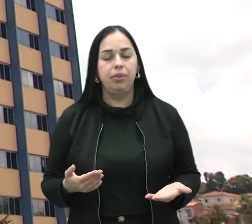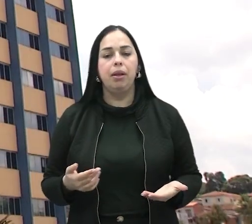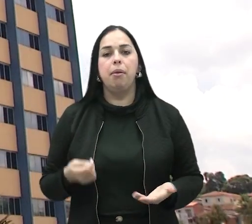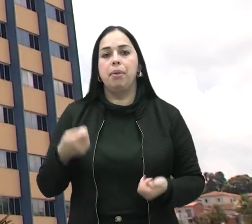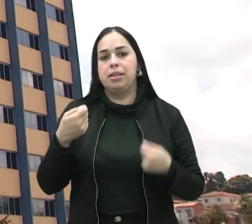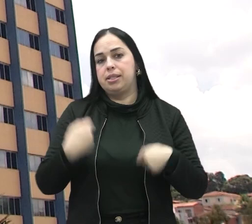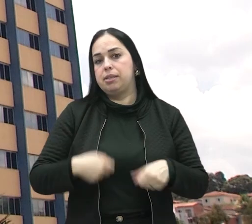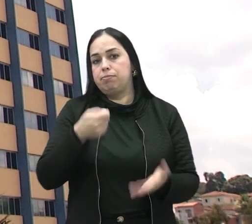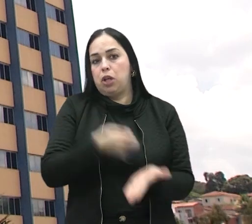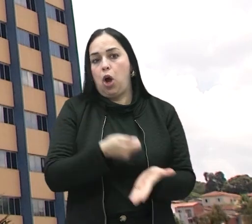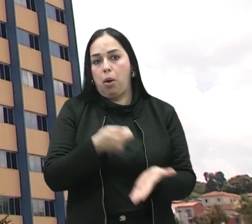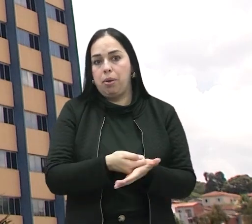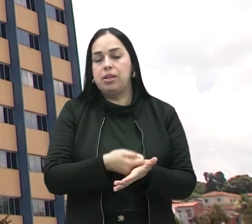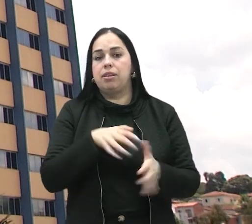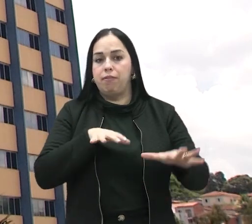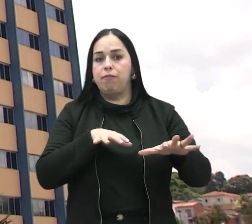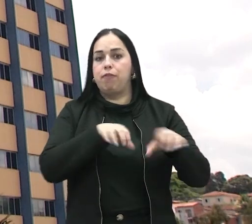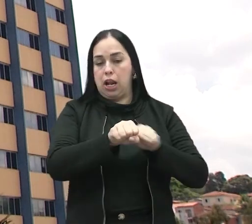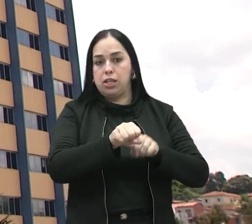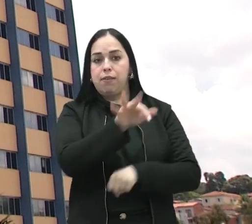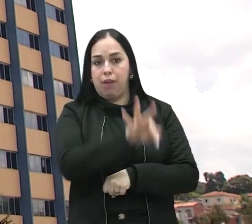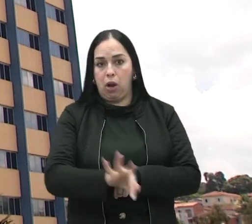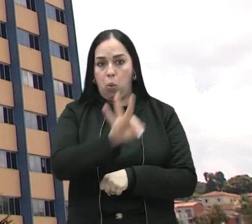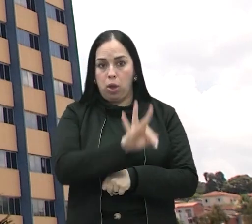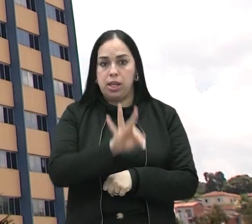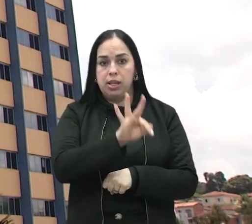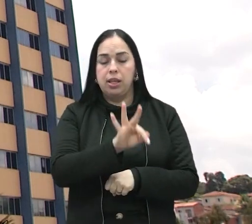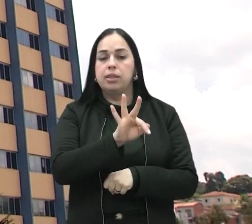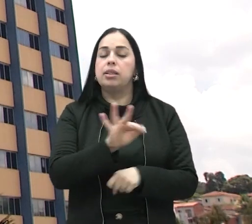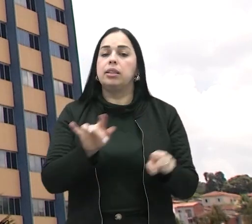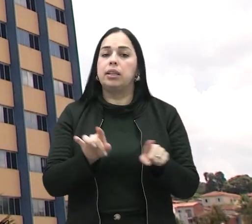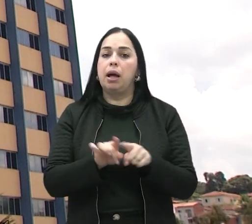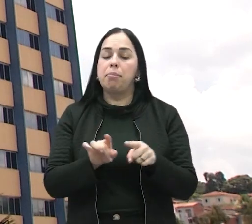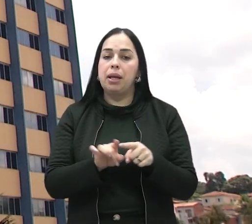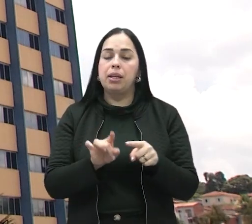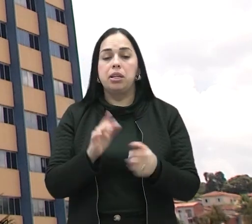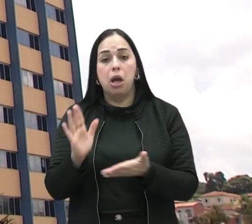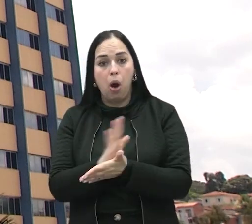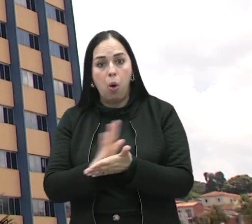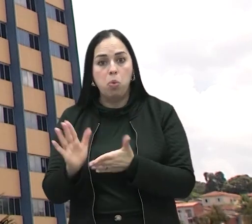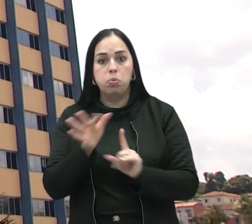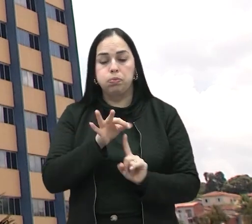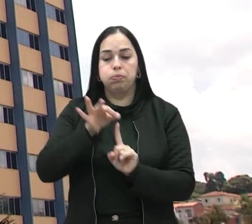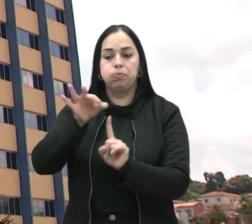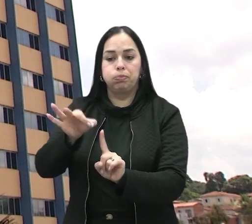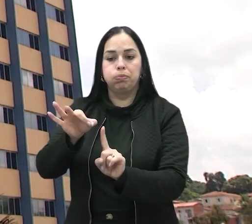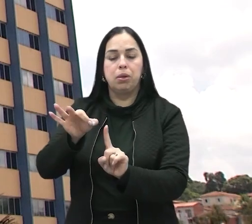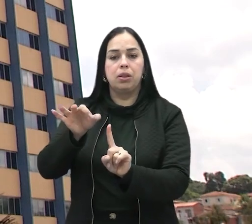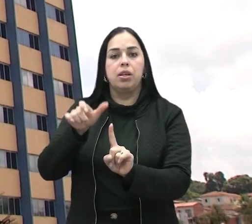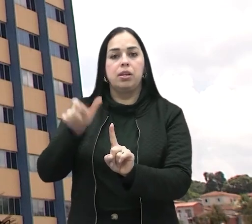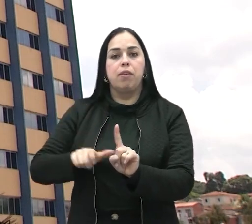exige que os ocupantes tenham formação superior à experiência e que alguns cargos sejam preenchidos apenas